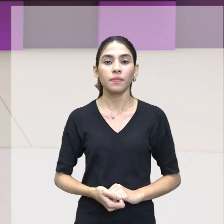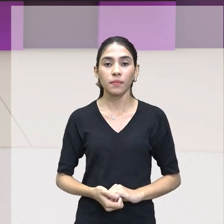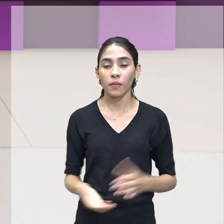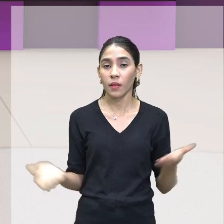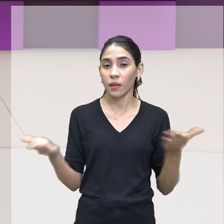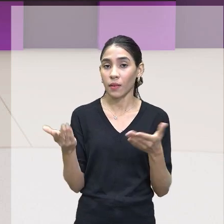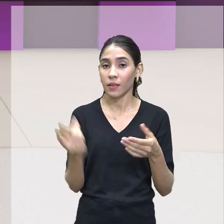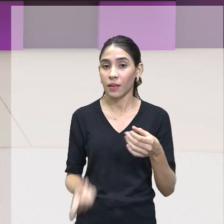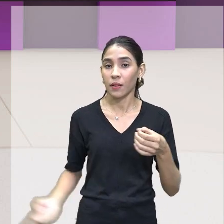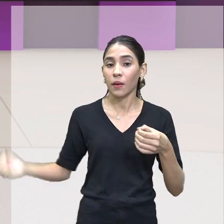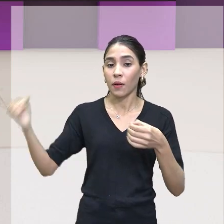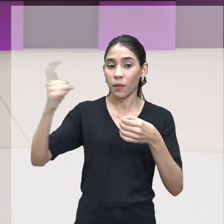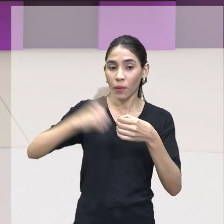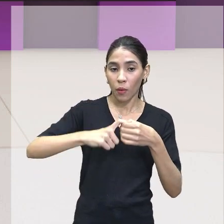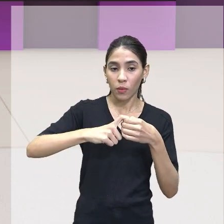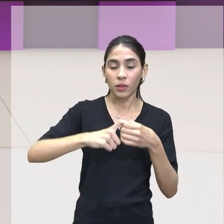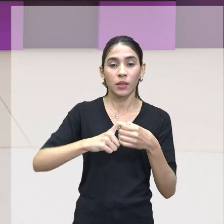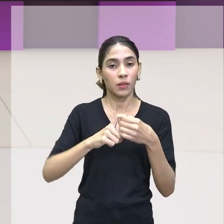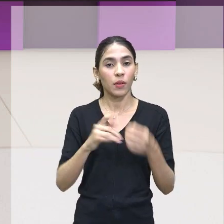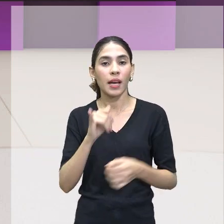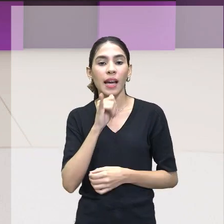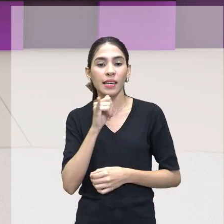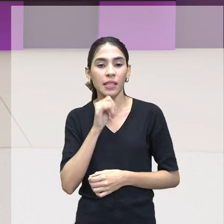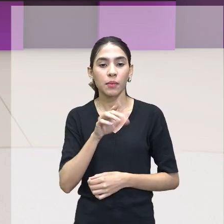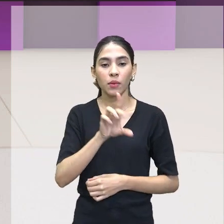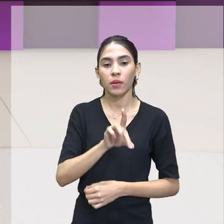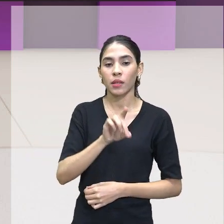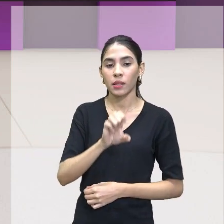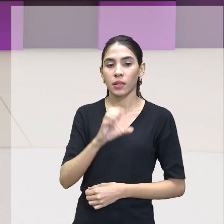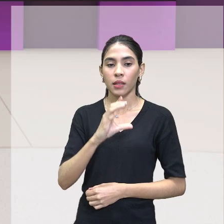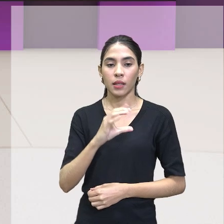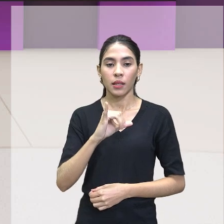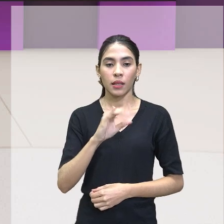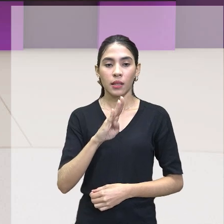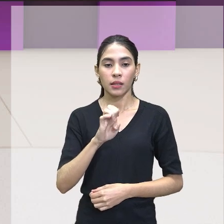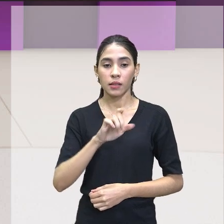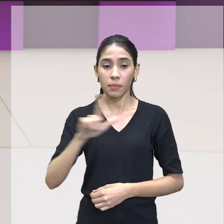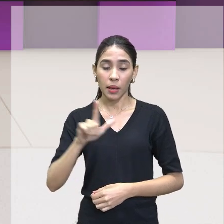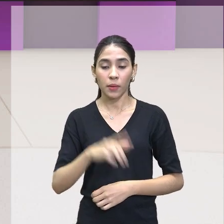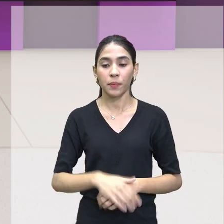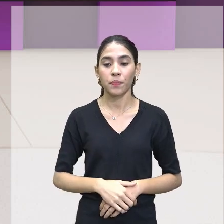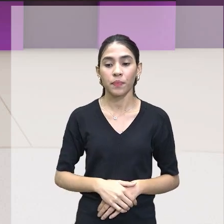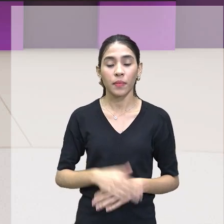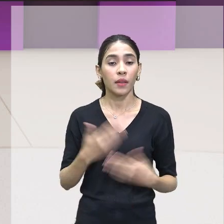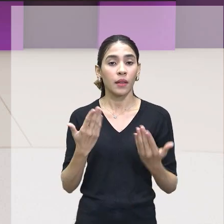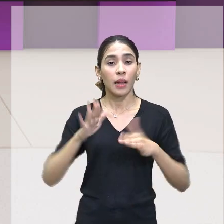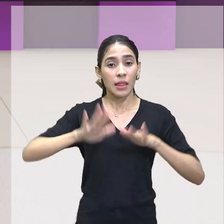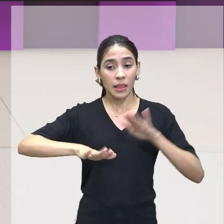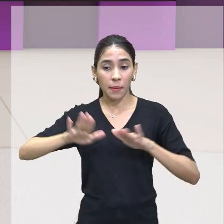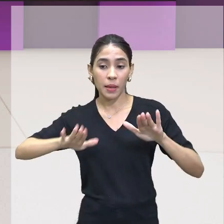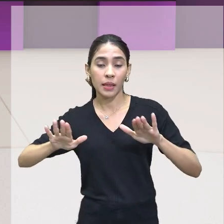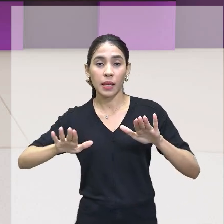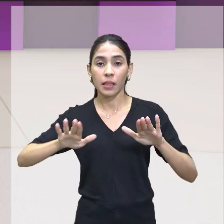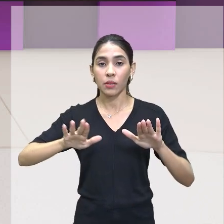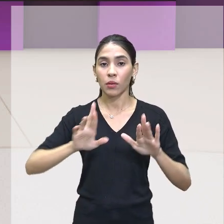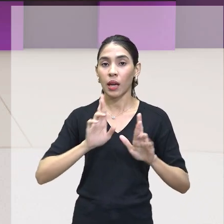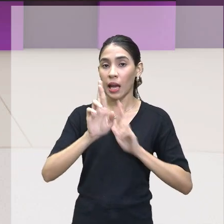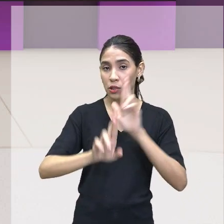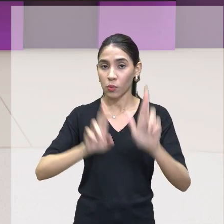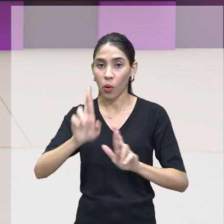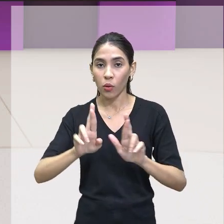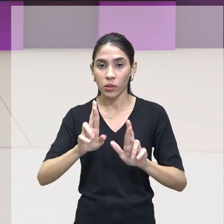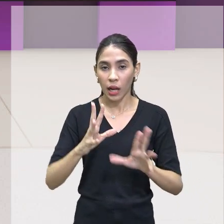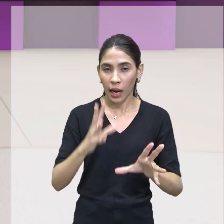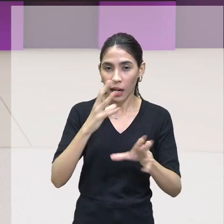voltando para a nossa escala decibel. Nós temos uma escala. E dependendo do resultado daquele